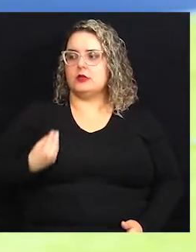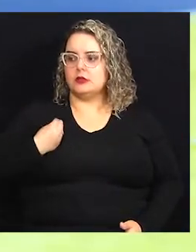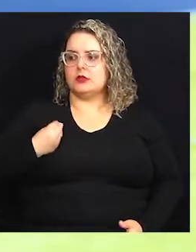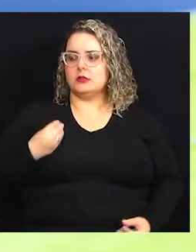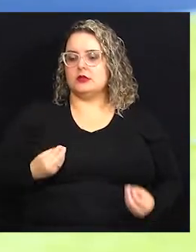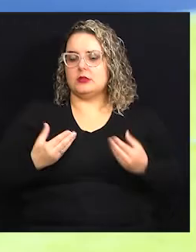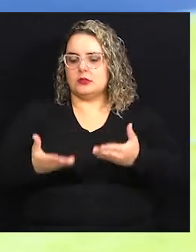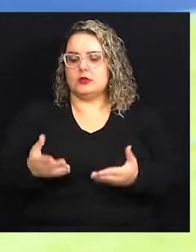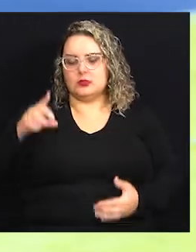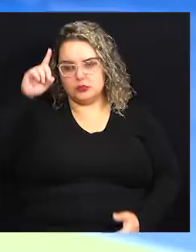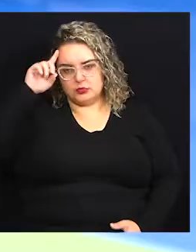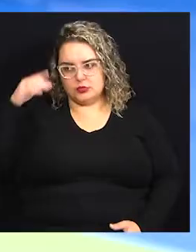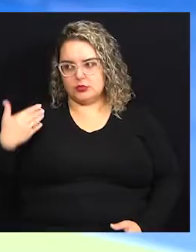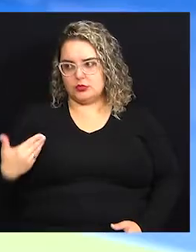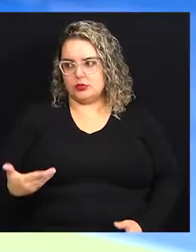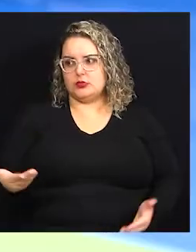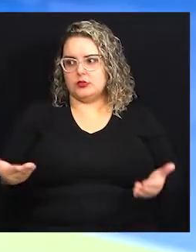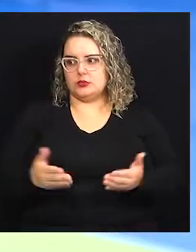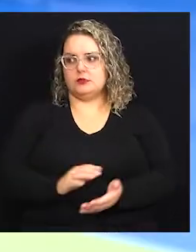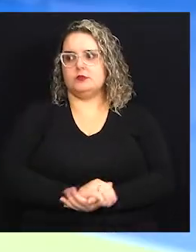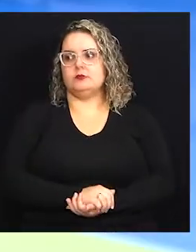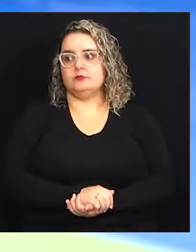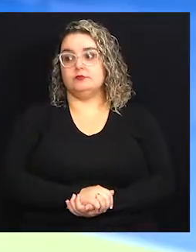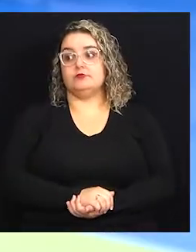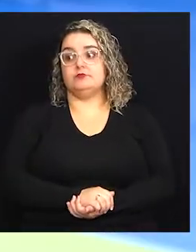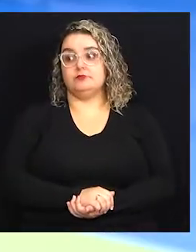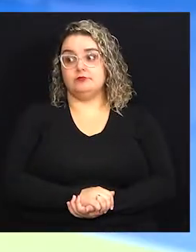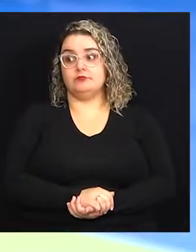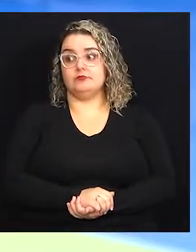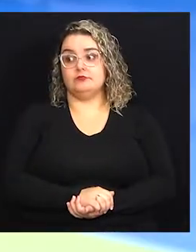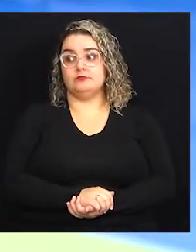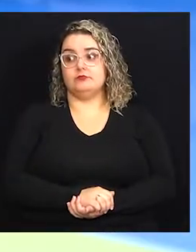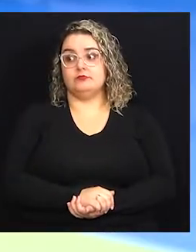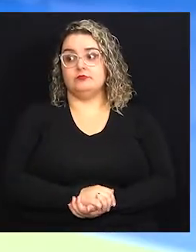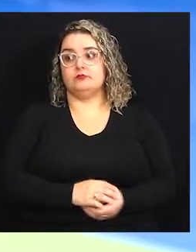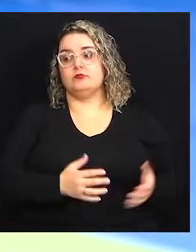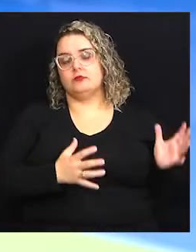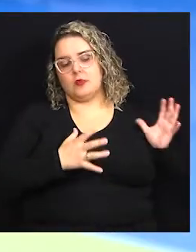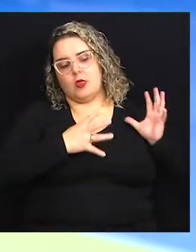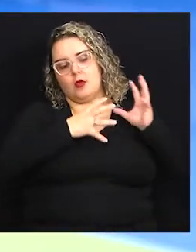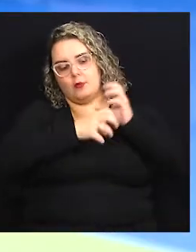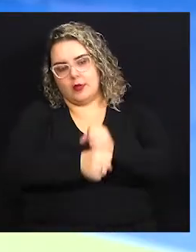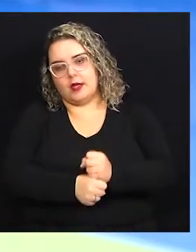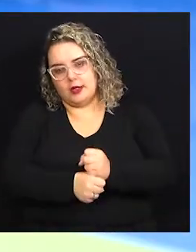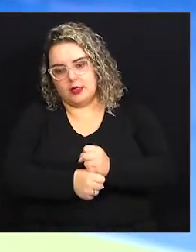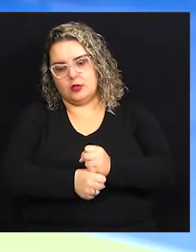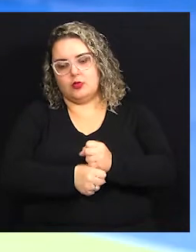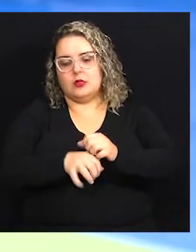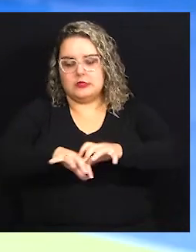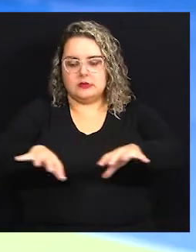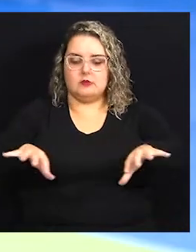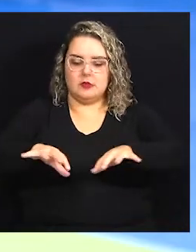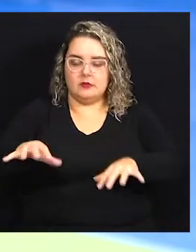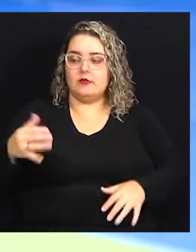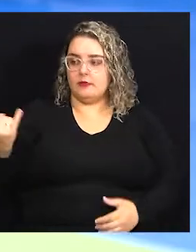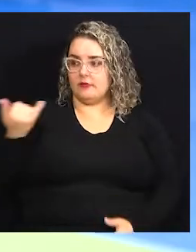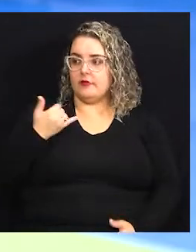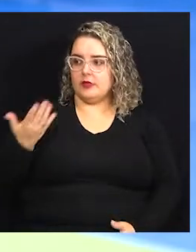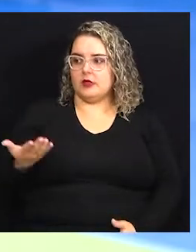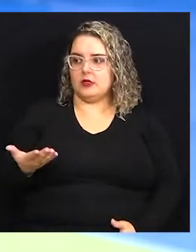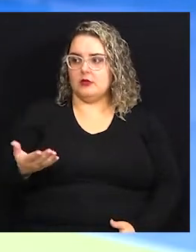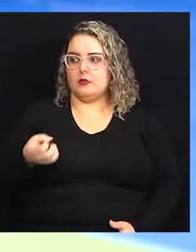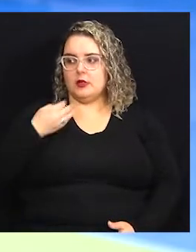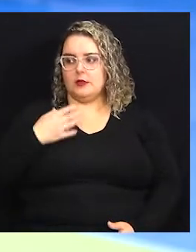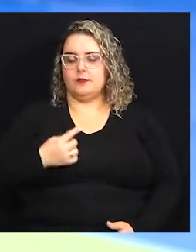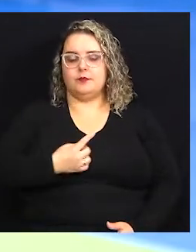e traz para os dias de hoje? Eu trago ele filtrado, né? Uma coisa que você falou bem, o período da década